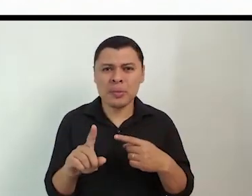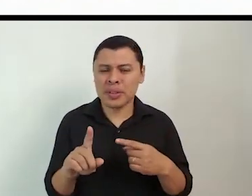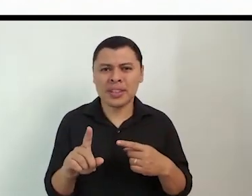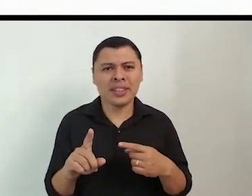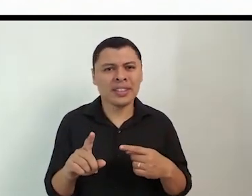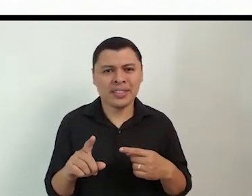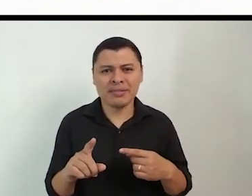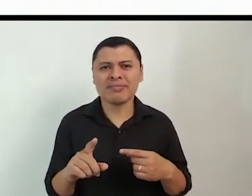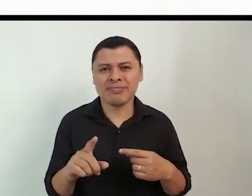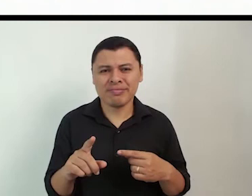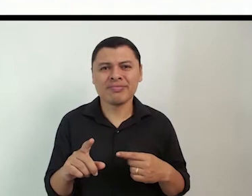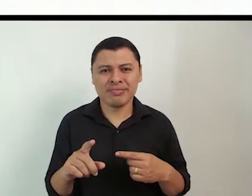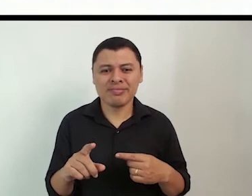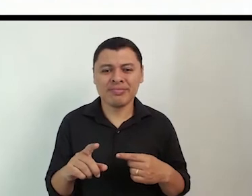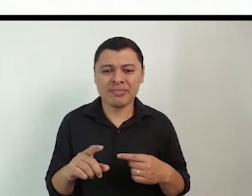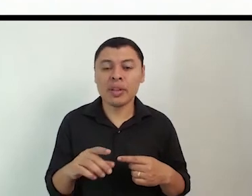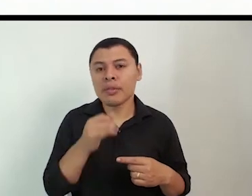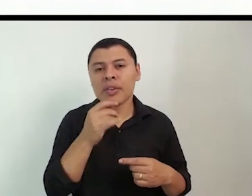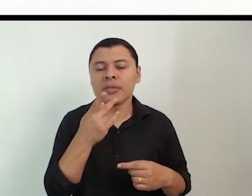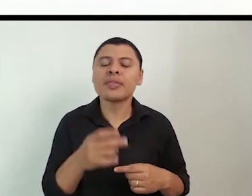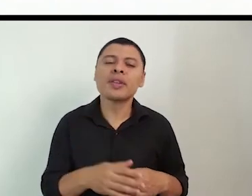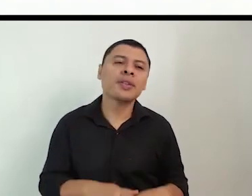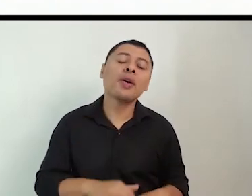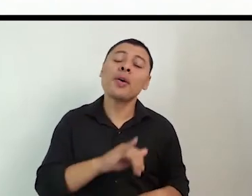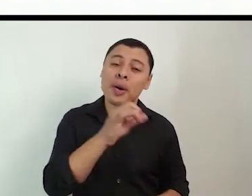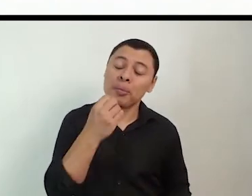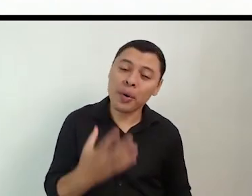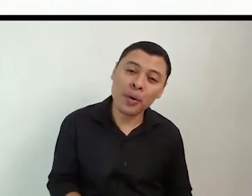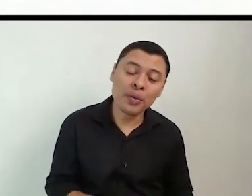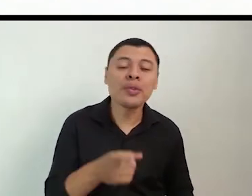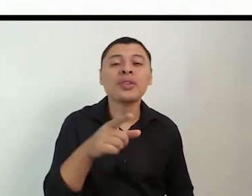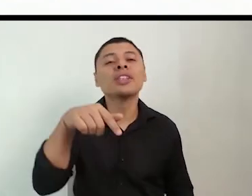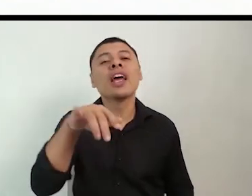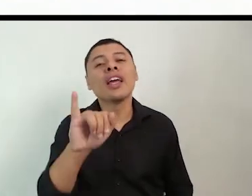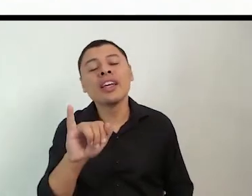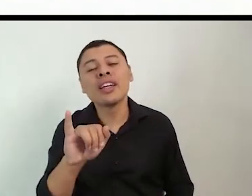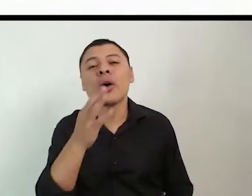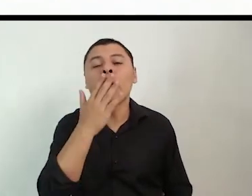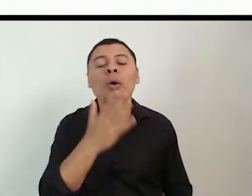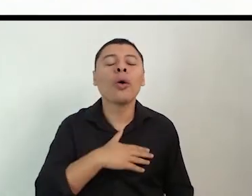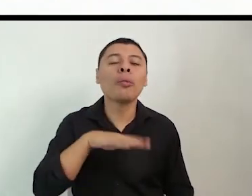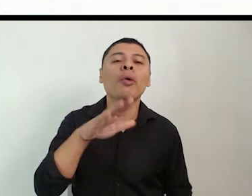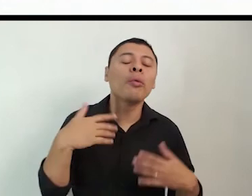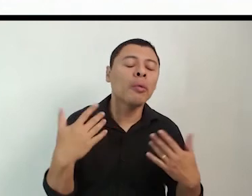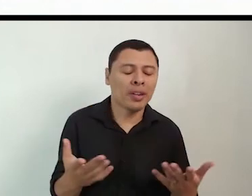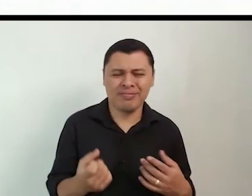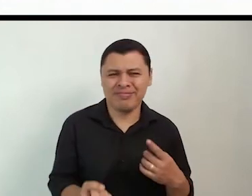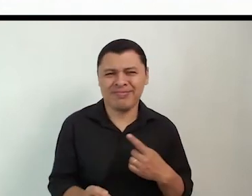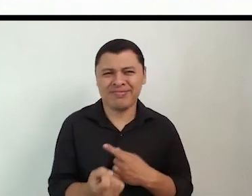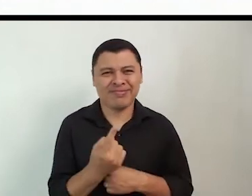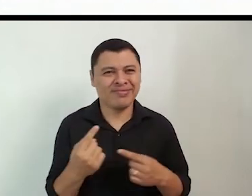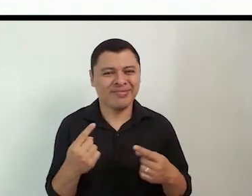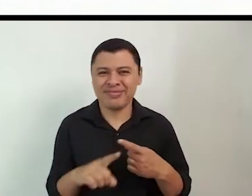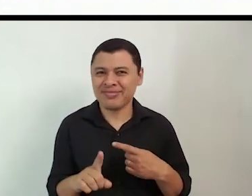normal, entre aspas, né? Você fala, oi, qual o seu QI? Qual a sua cor favorita, né? É muito estranho.